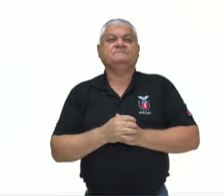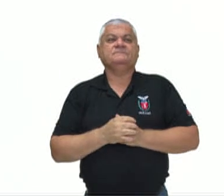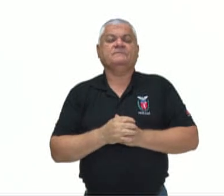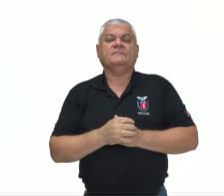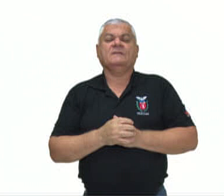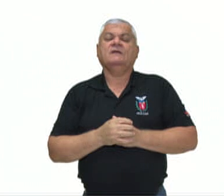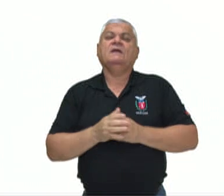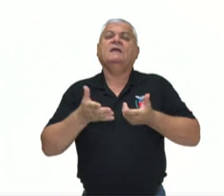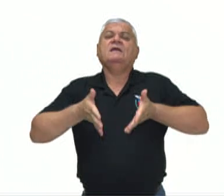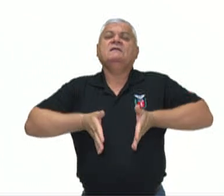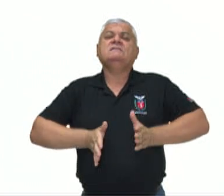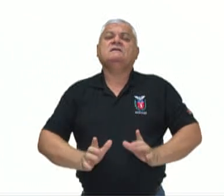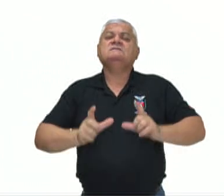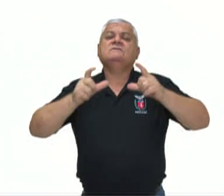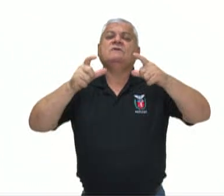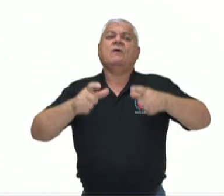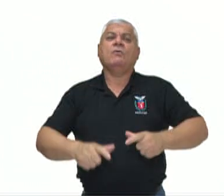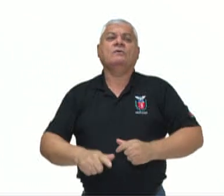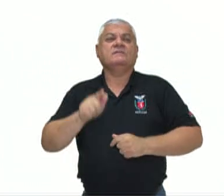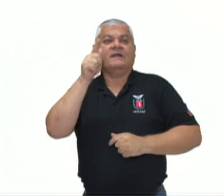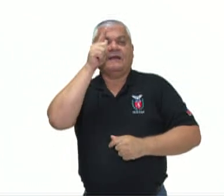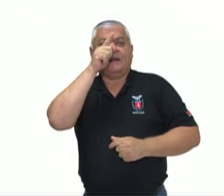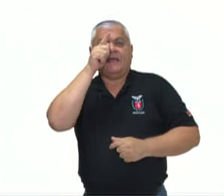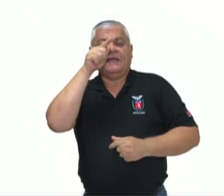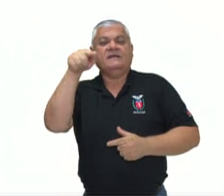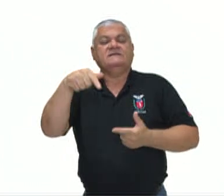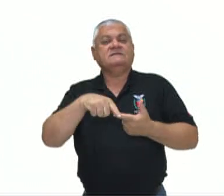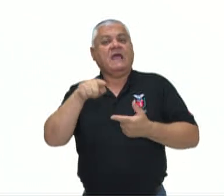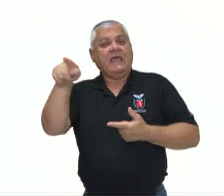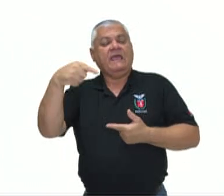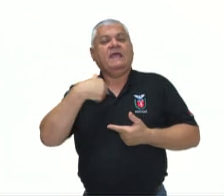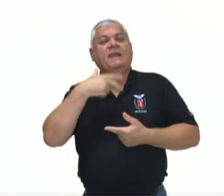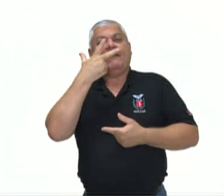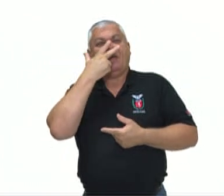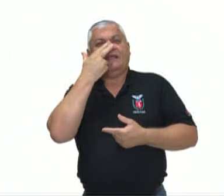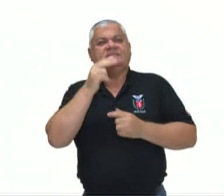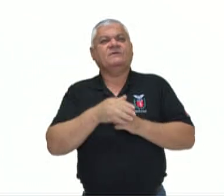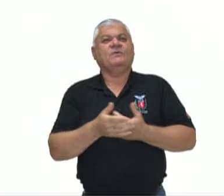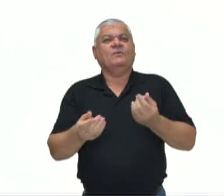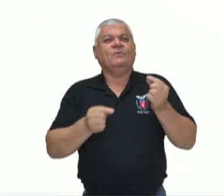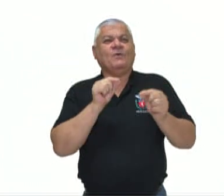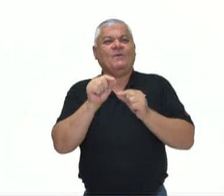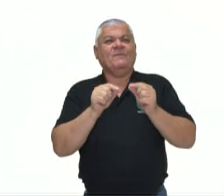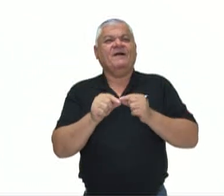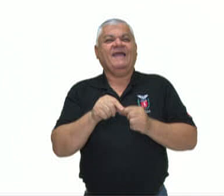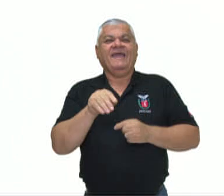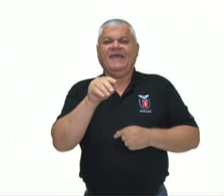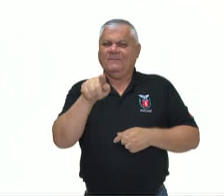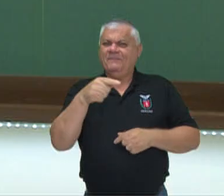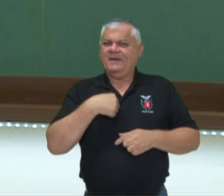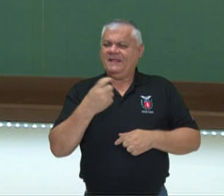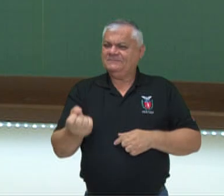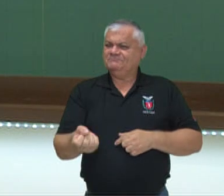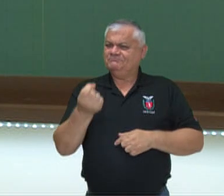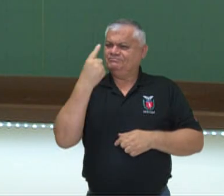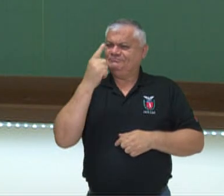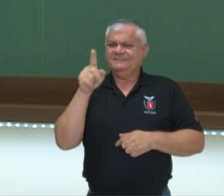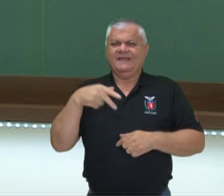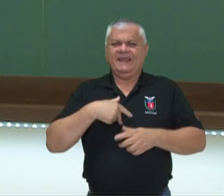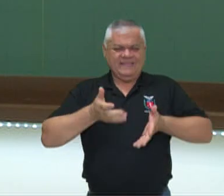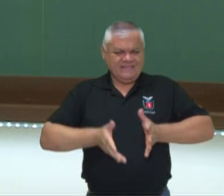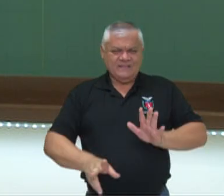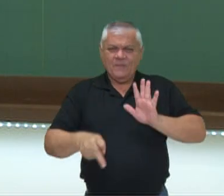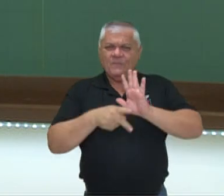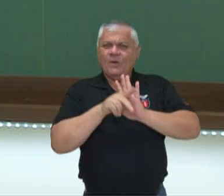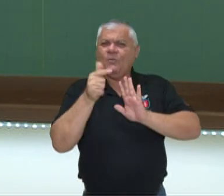onde nasceu, o autor é chamado comumente de o Estagirita. Então ele era um estrangeiro em Atenas